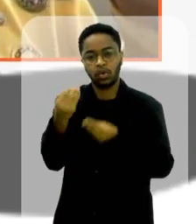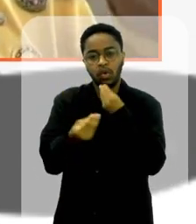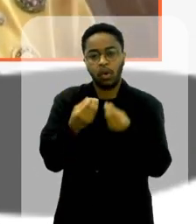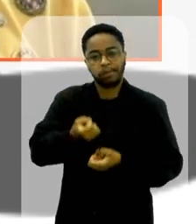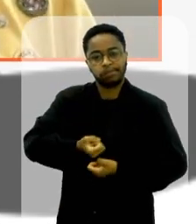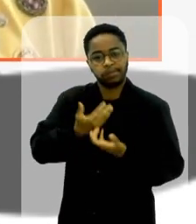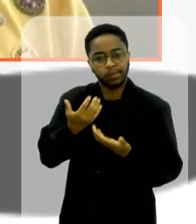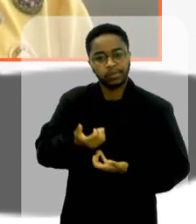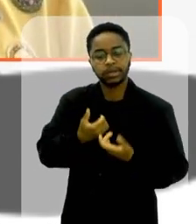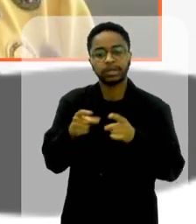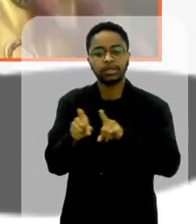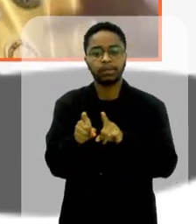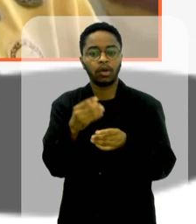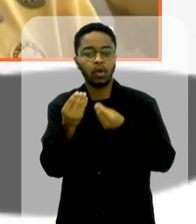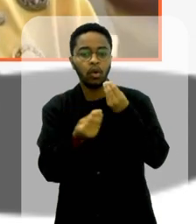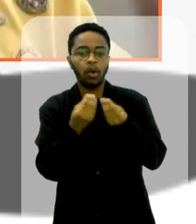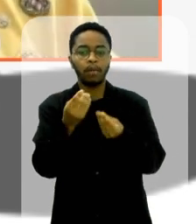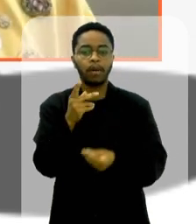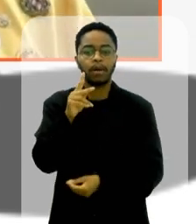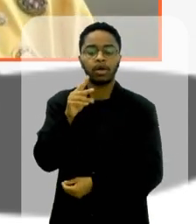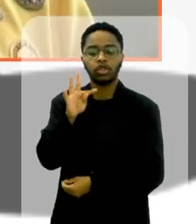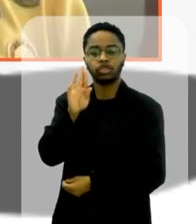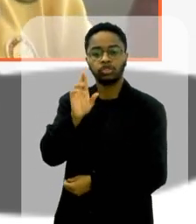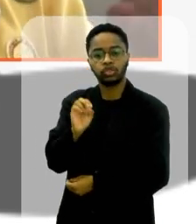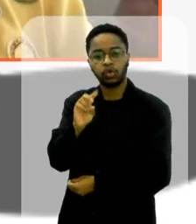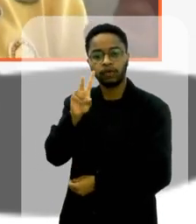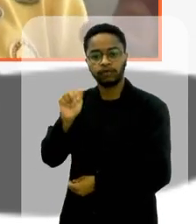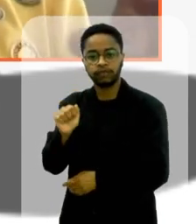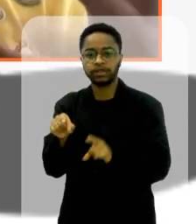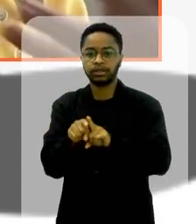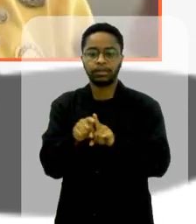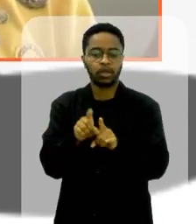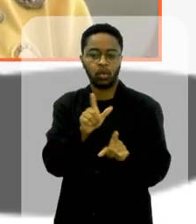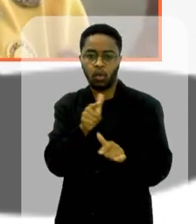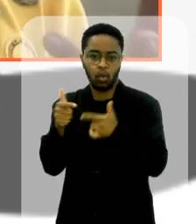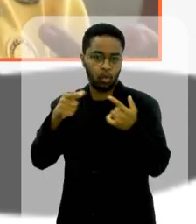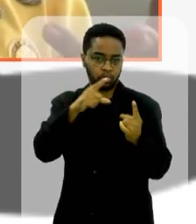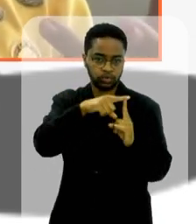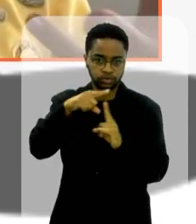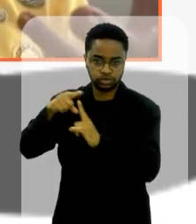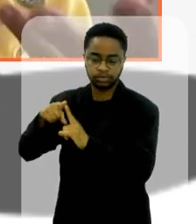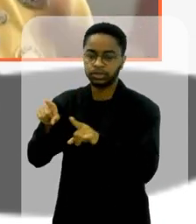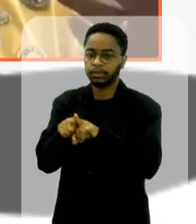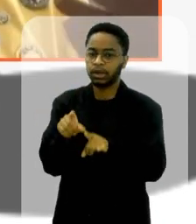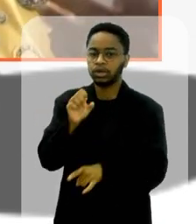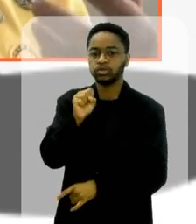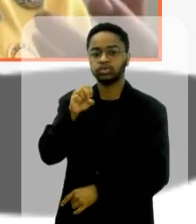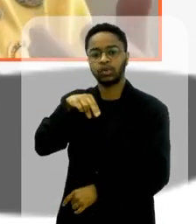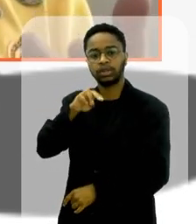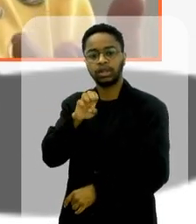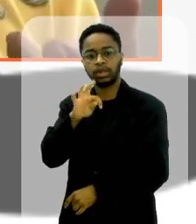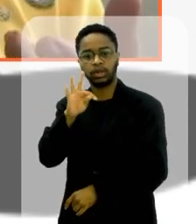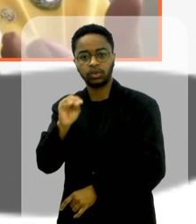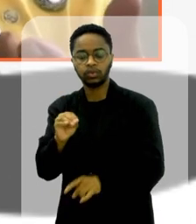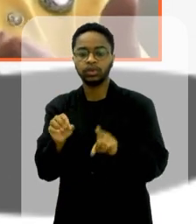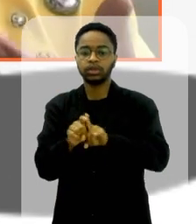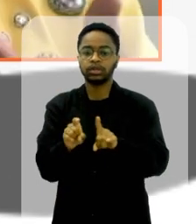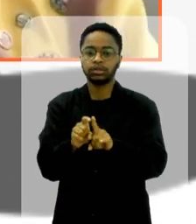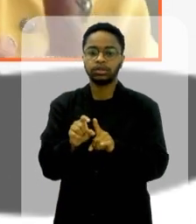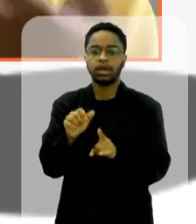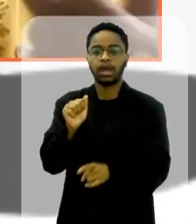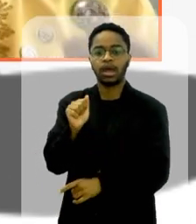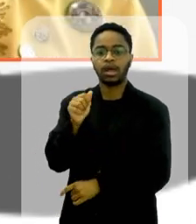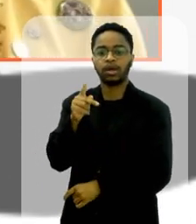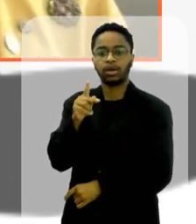a fazer a poesia, a fazer a trova, a fazer o haikai, a fazer o soneto, a fazer